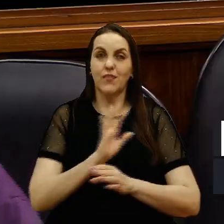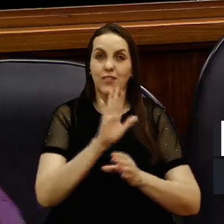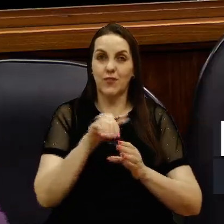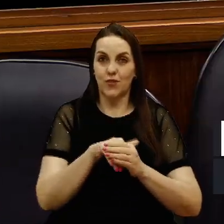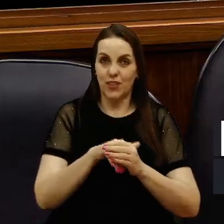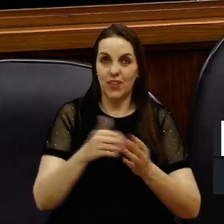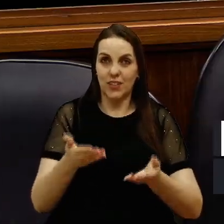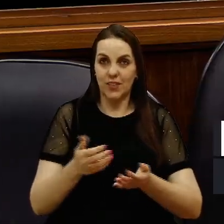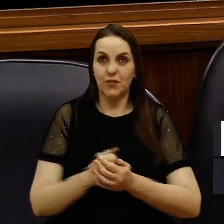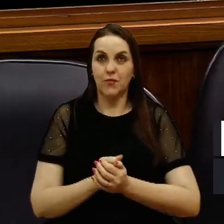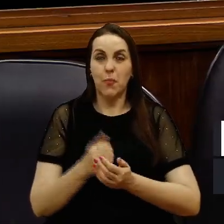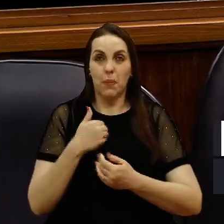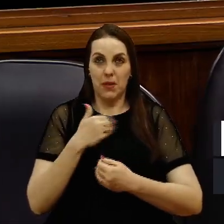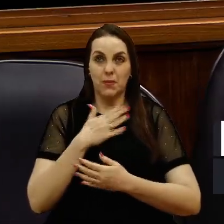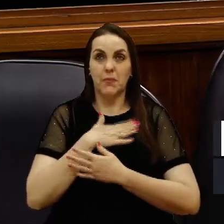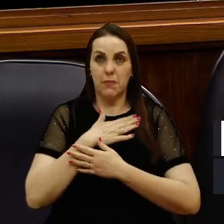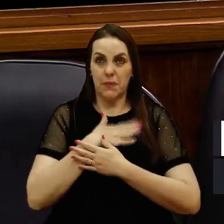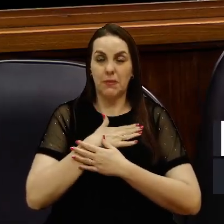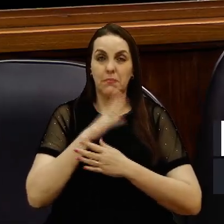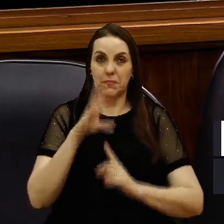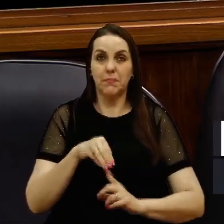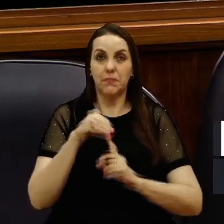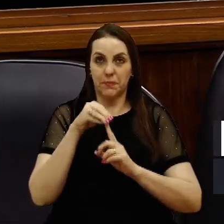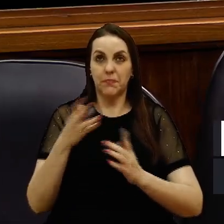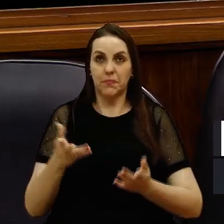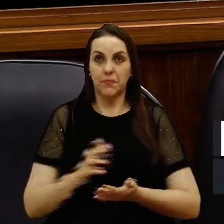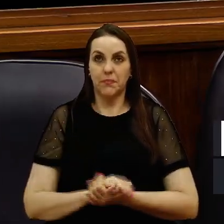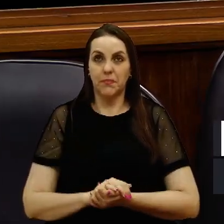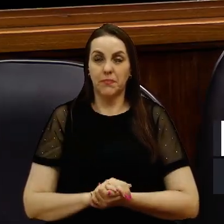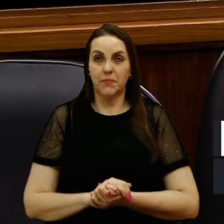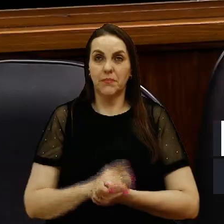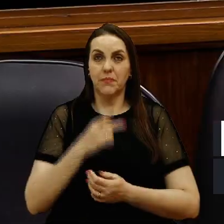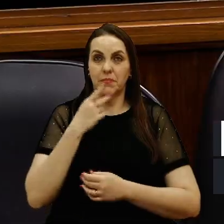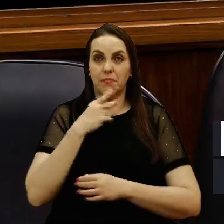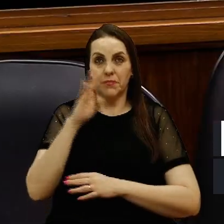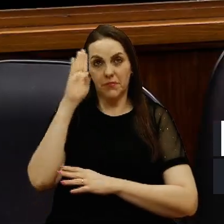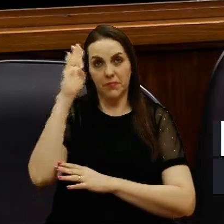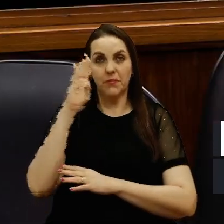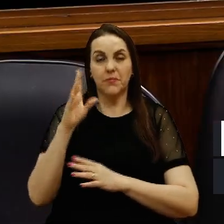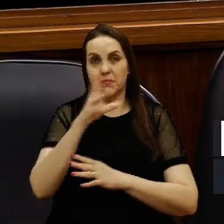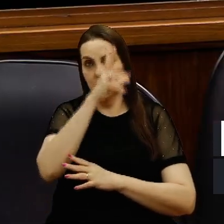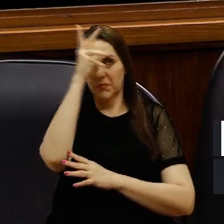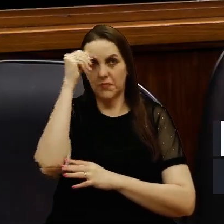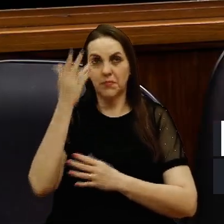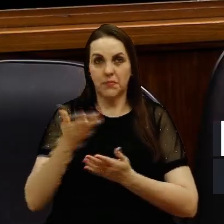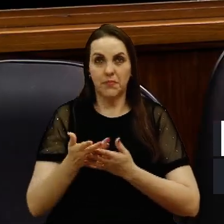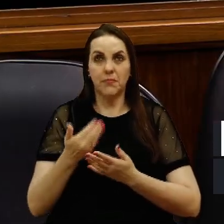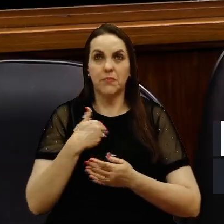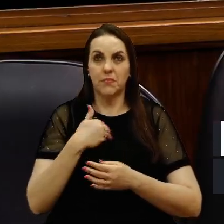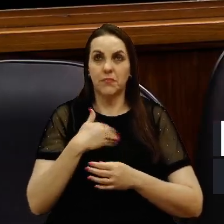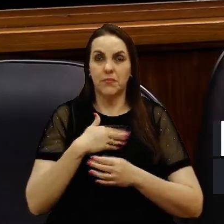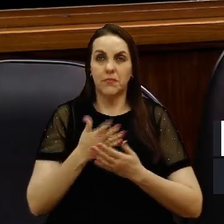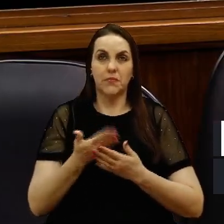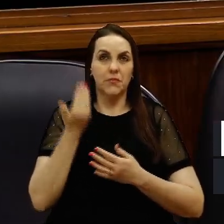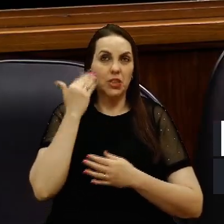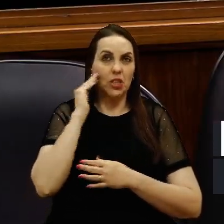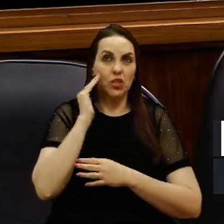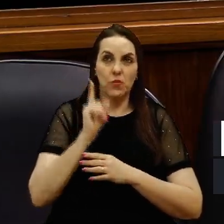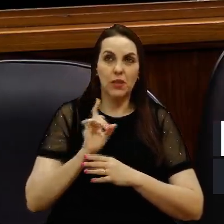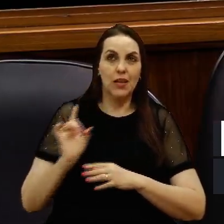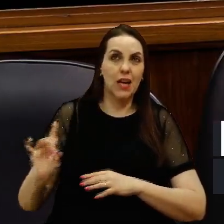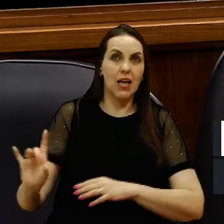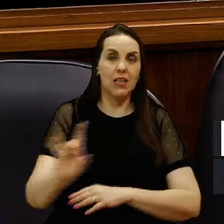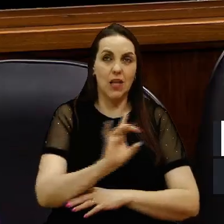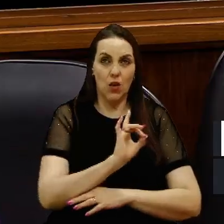ser votada. Mas, para mim, o principal, quando a gente fala de guarda municipal, e aqui eu não vou entrar na concepção